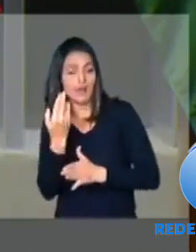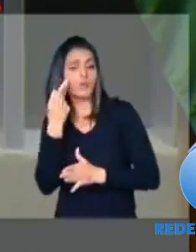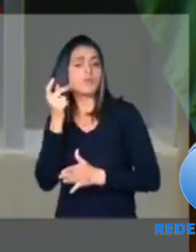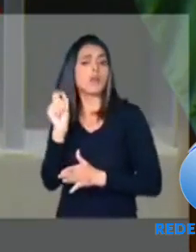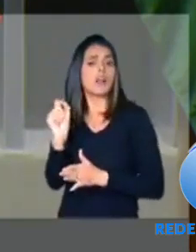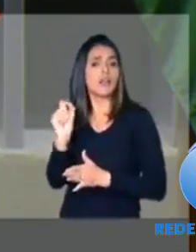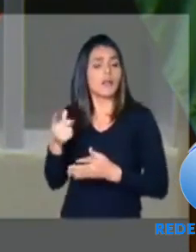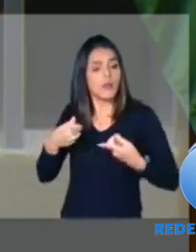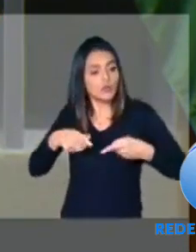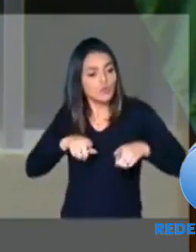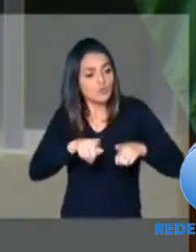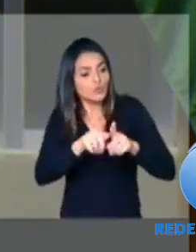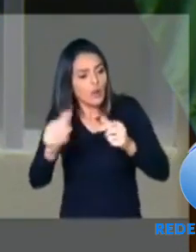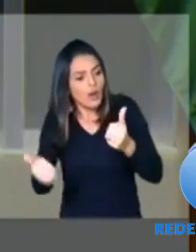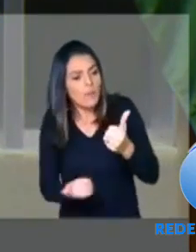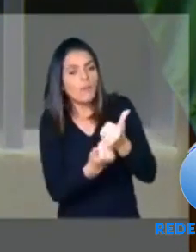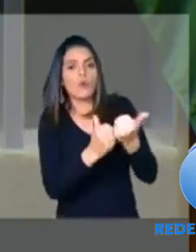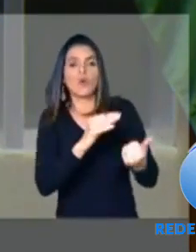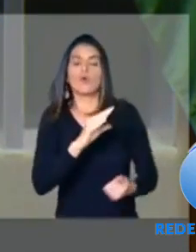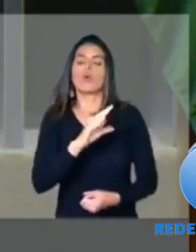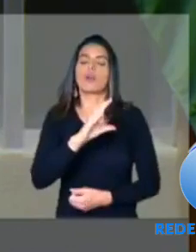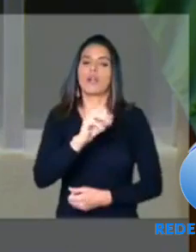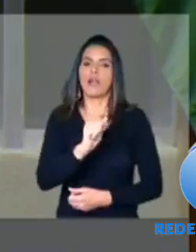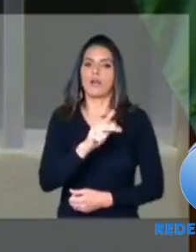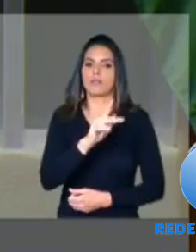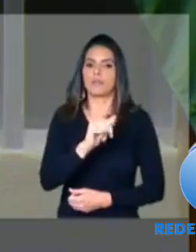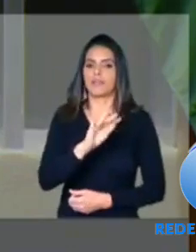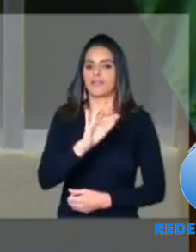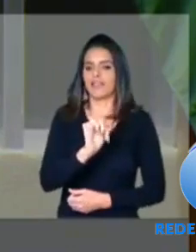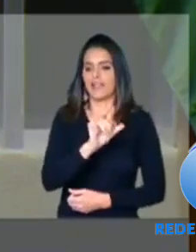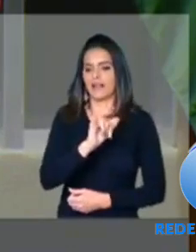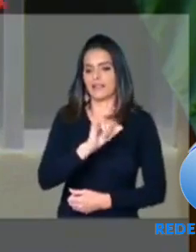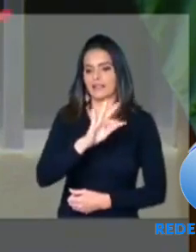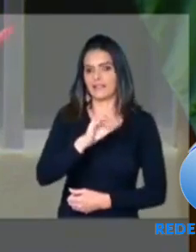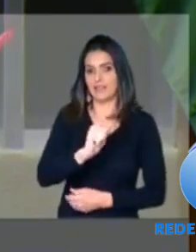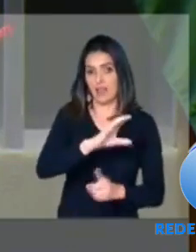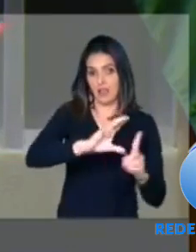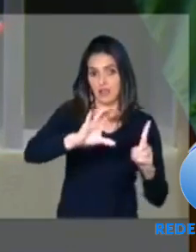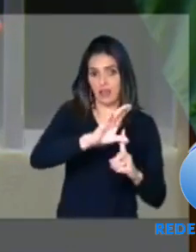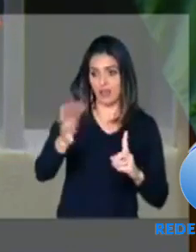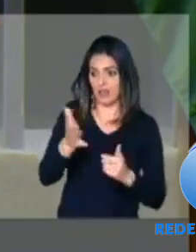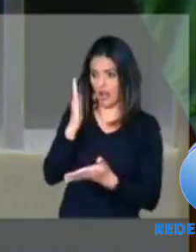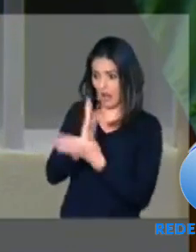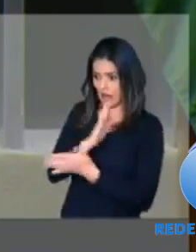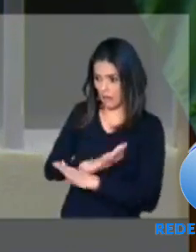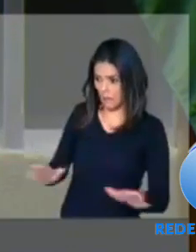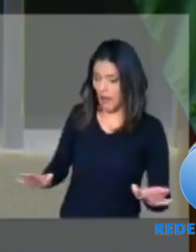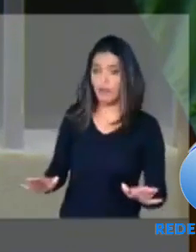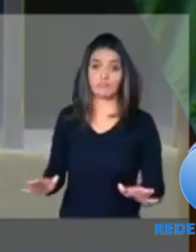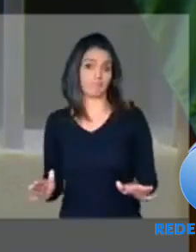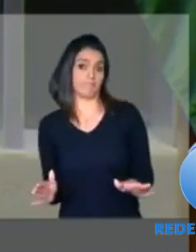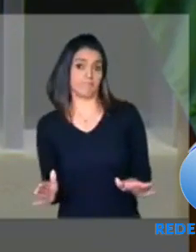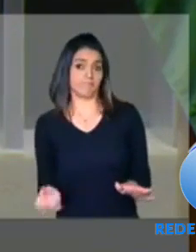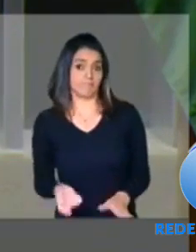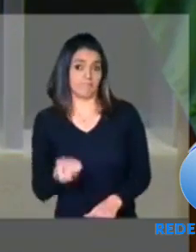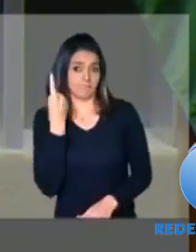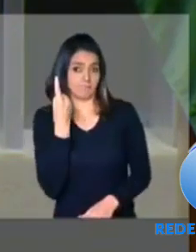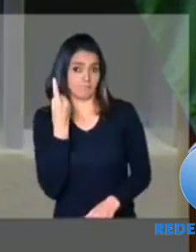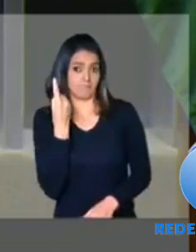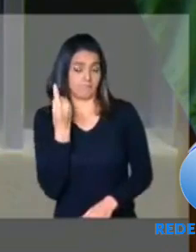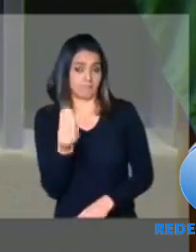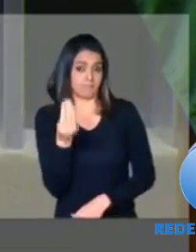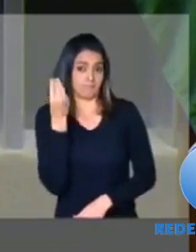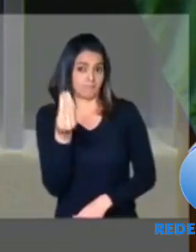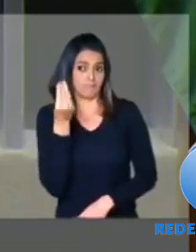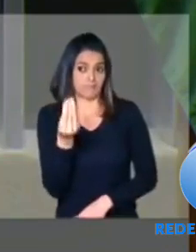ela é constitutiva da economia capitalista. Querer aboli-la é, de fato, aí